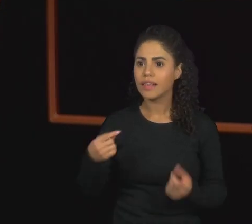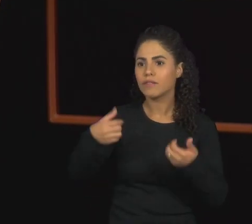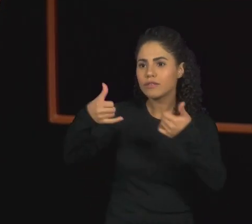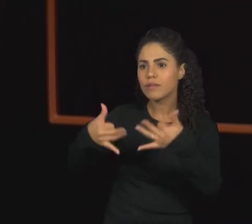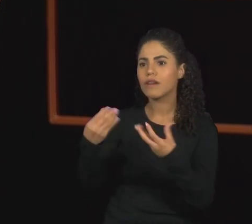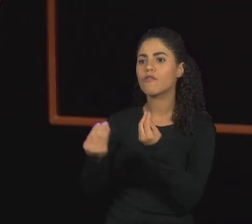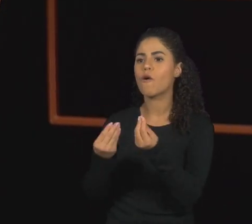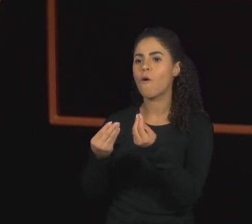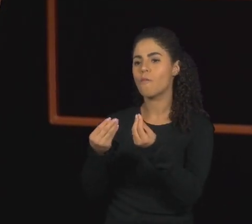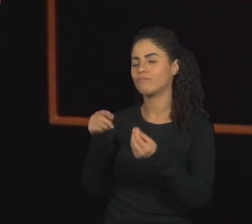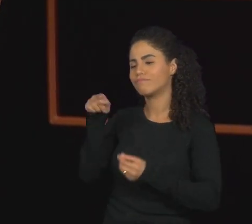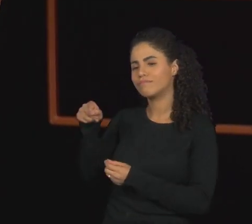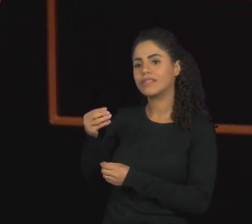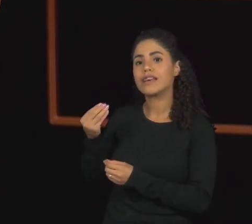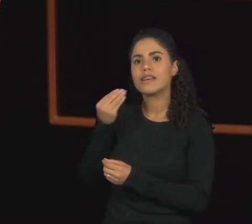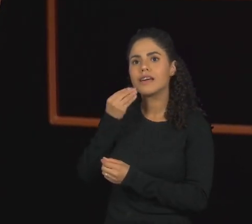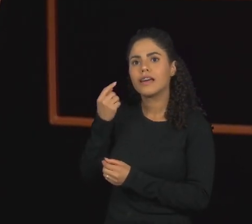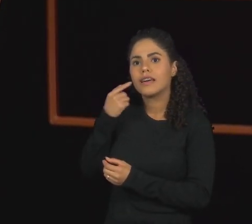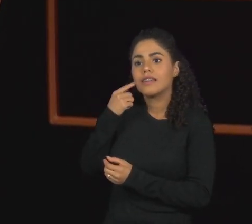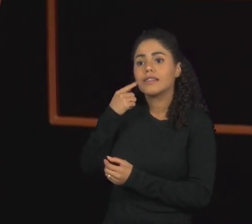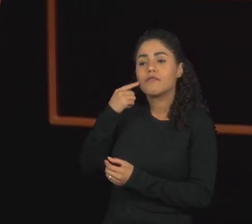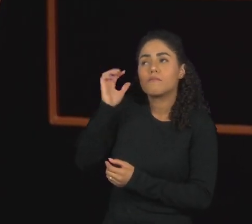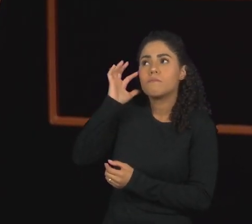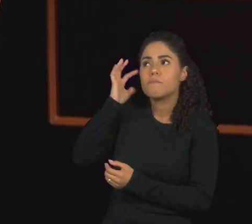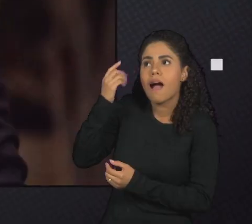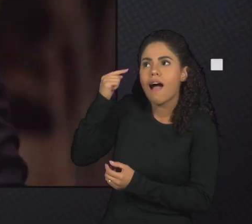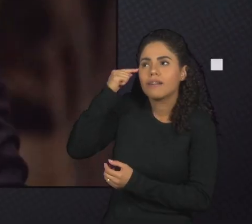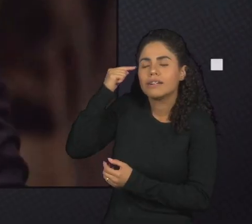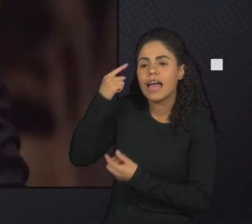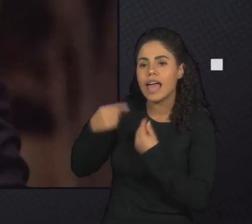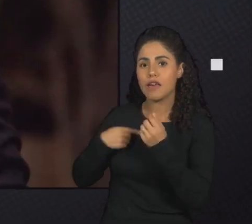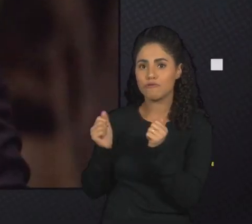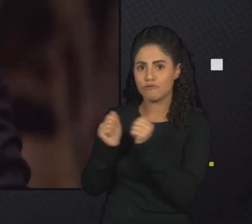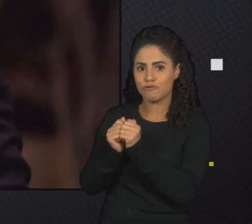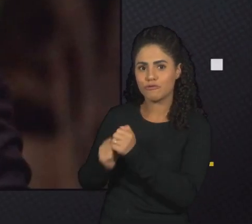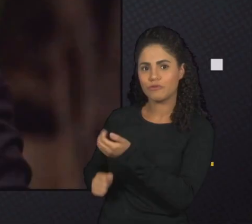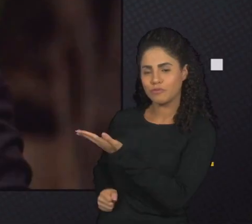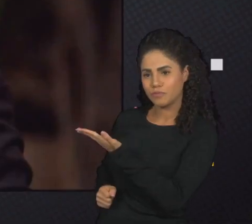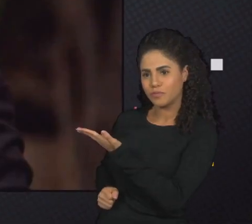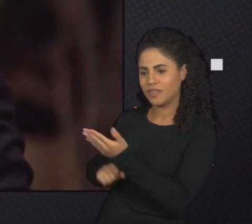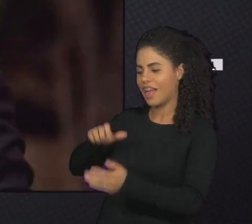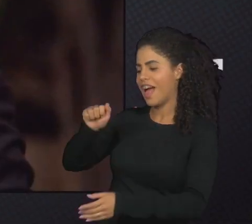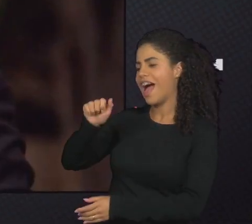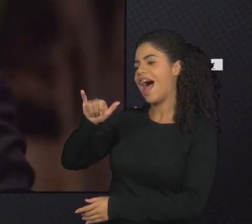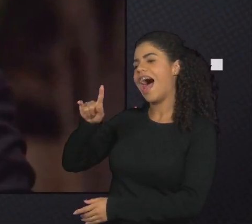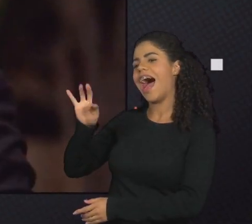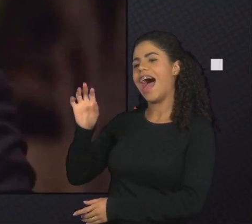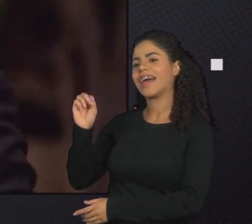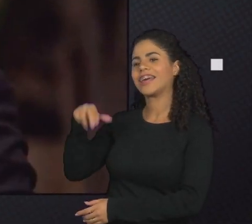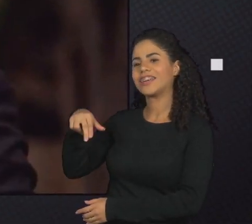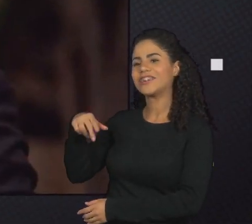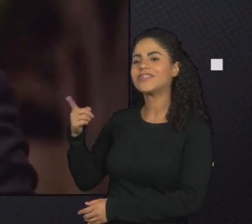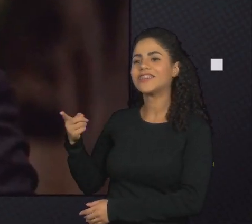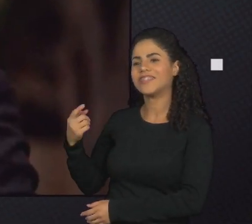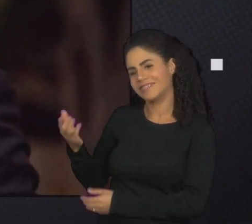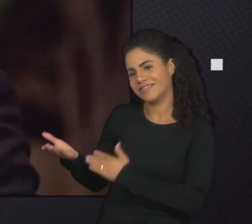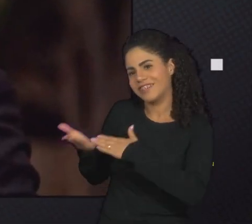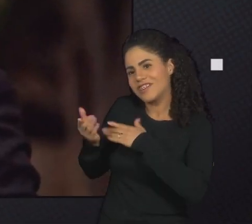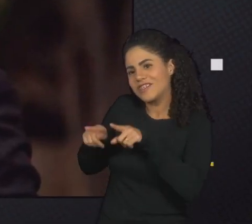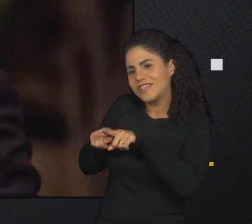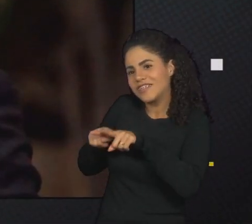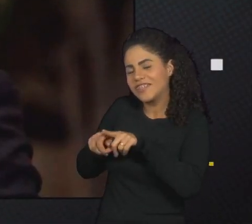que é o Ailton Graça. Imagina que honra ser filho do Ailton Graça. Só o Jefferson D podia ter me dado esse presente, né? E é